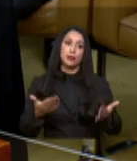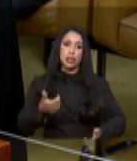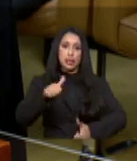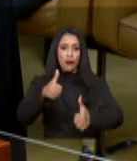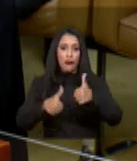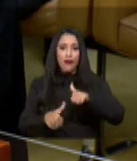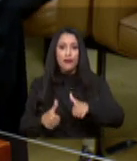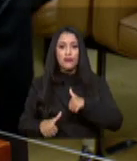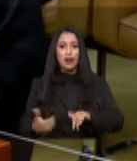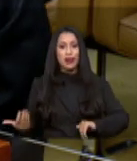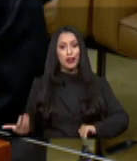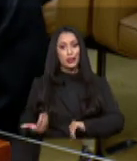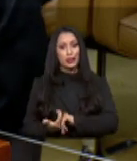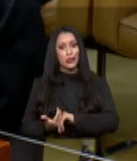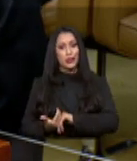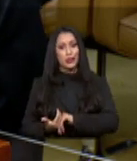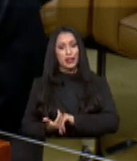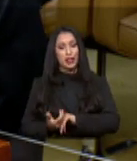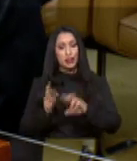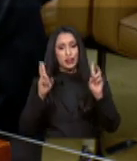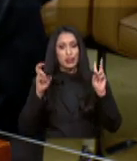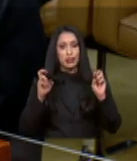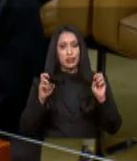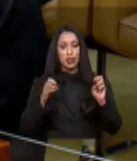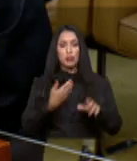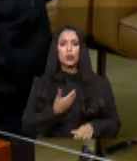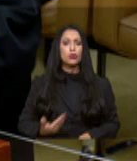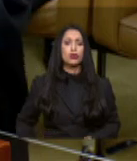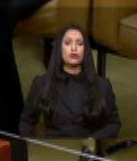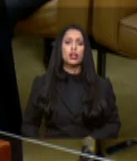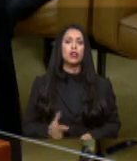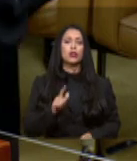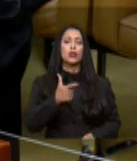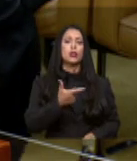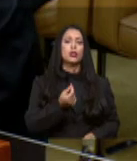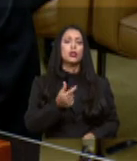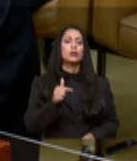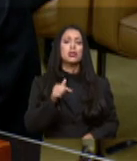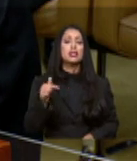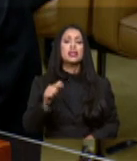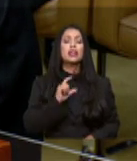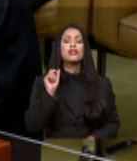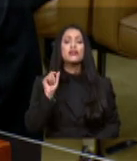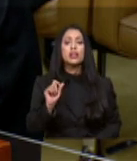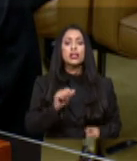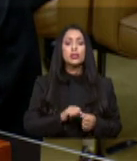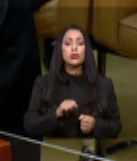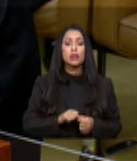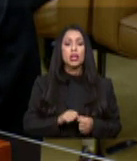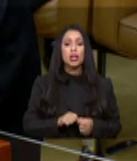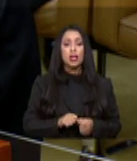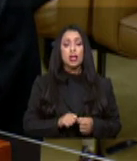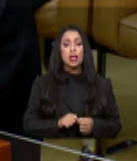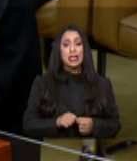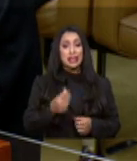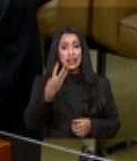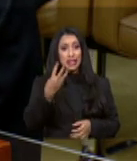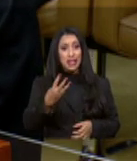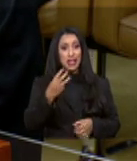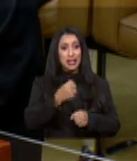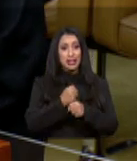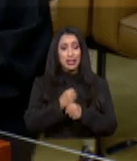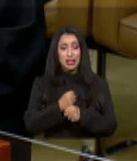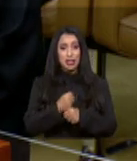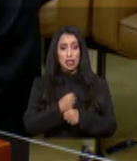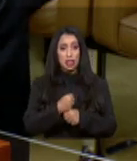parlamento. E o que, da tribuna, que o advogado governo fez em 2007, André Brandão, quando viu que o desmatamento tinha que ter sido caído por 3 anos 760 e ADO